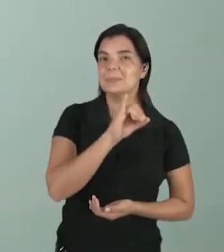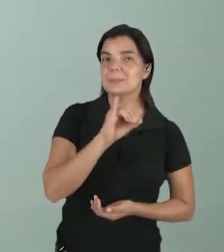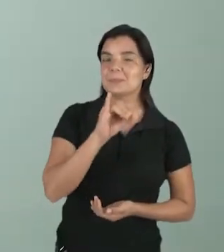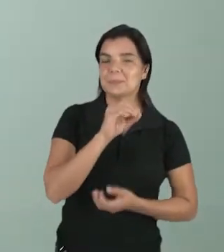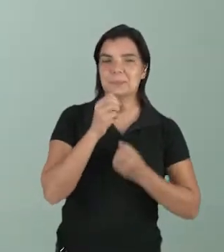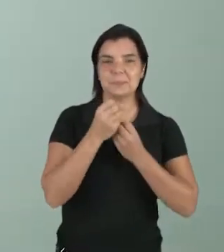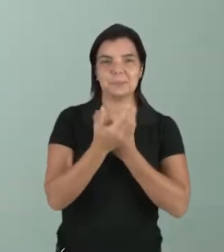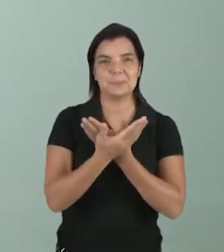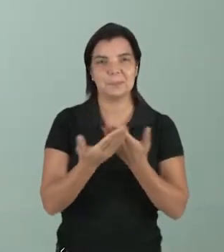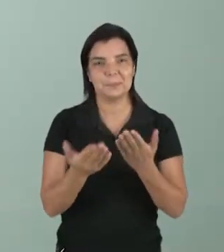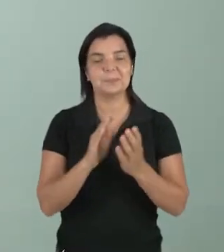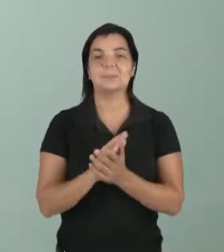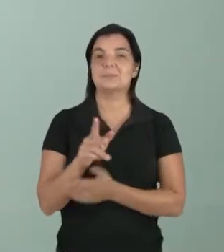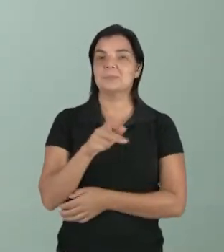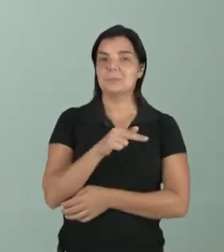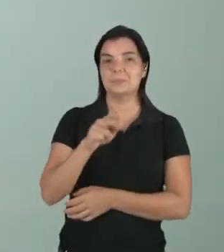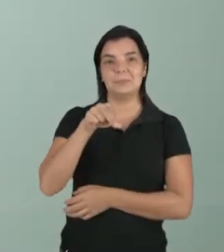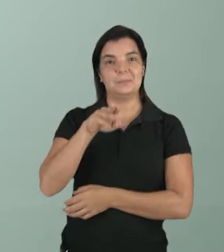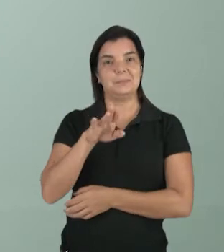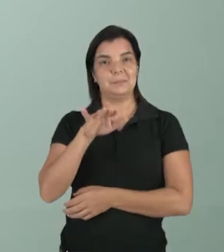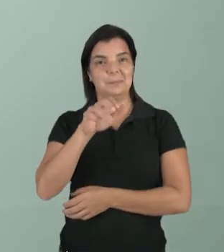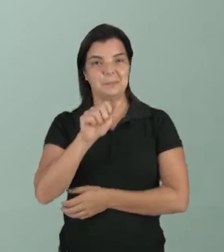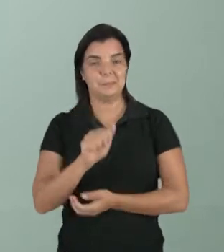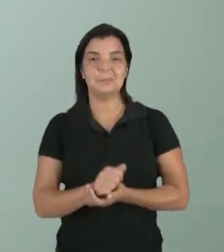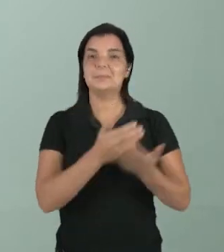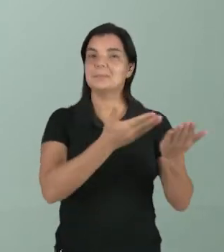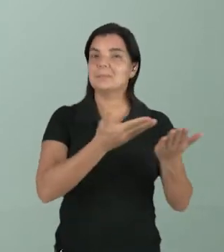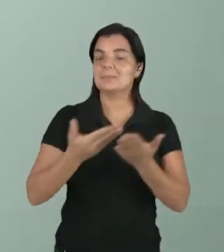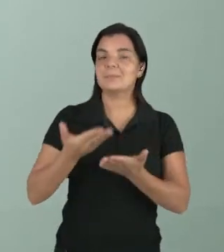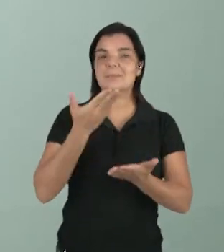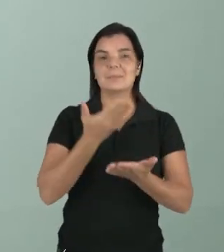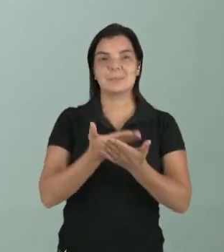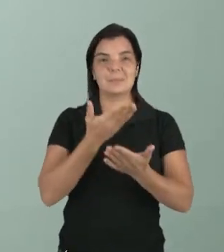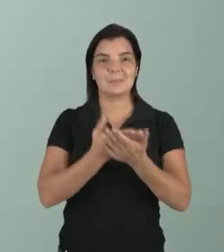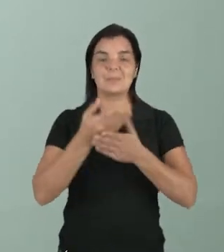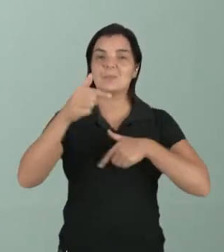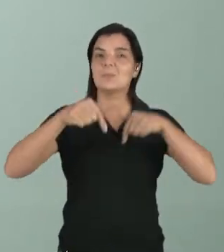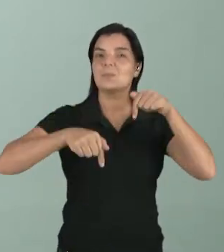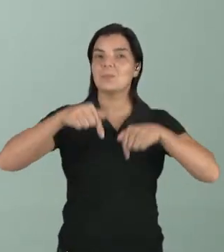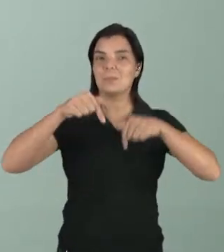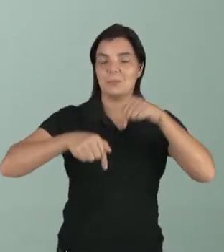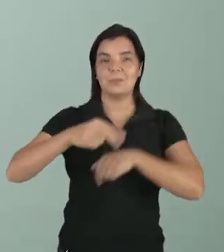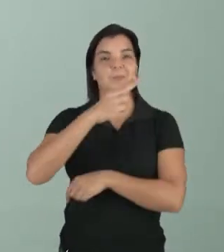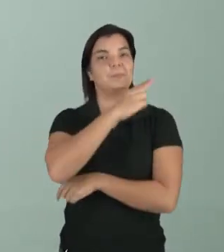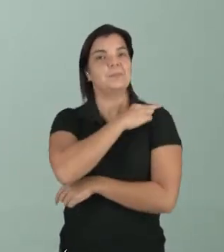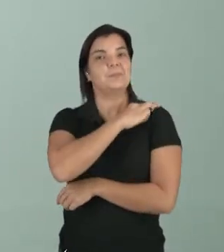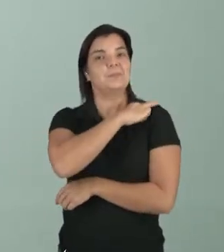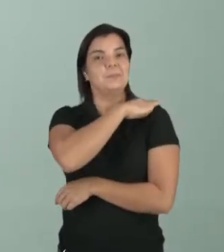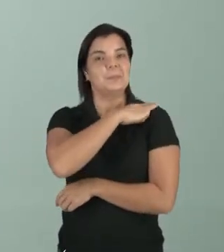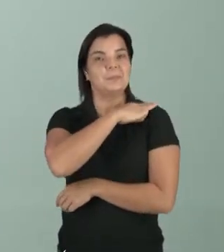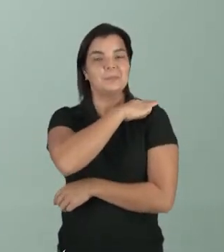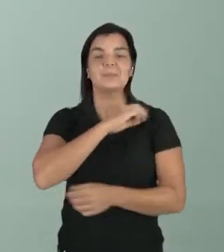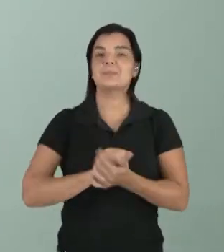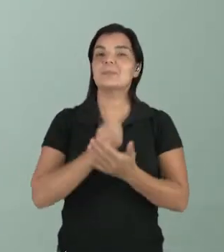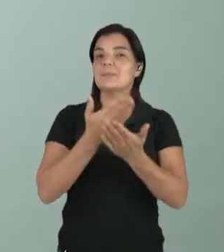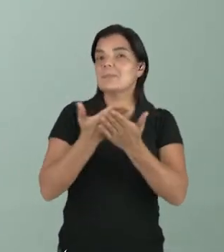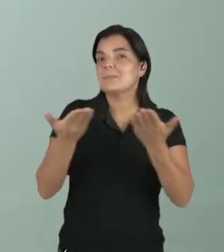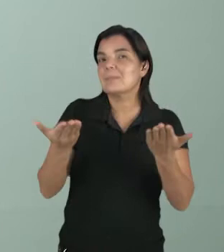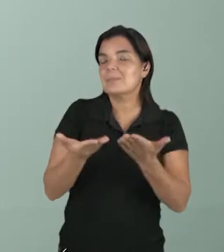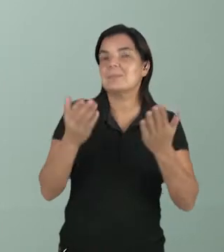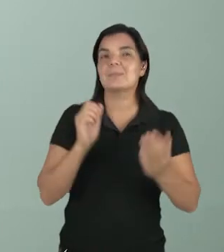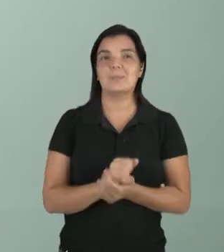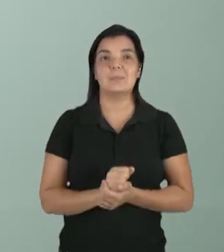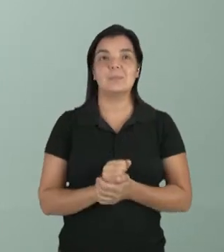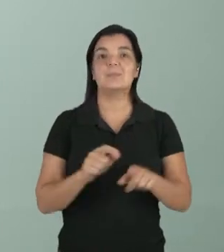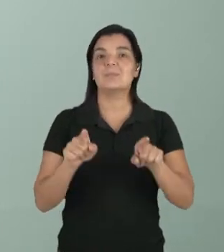Olá pessoal, tudo bem? Sou a professora Núbia. Sejam bem-vindos a mais uma aula de Química da segunda série. E na aula de hoje a gente vai